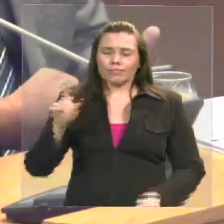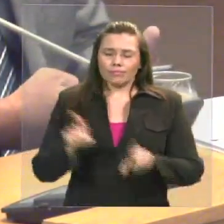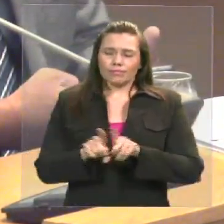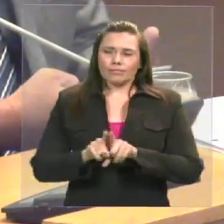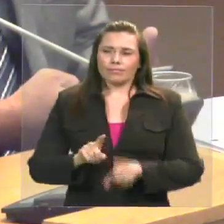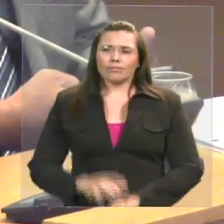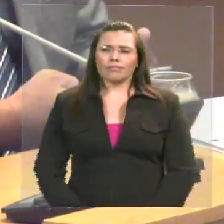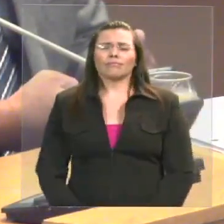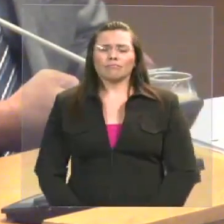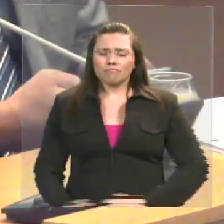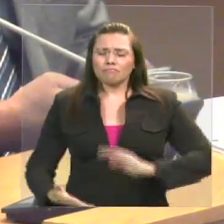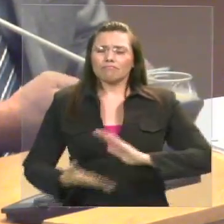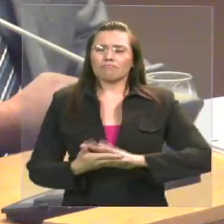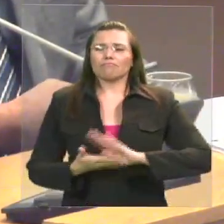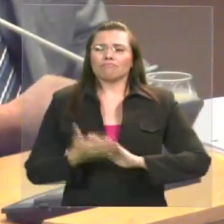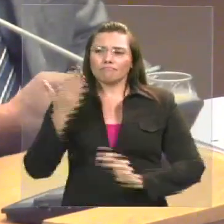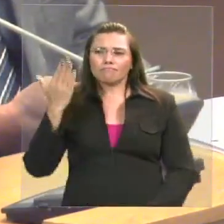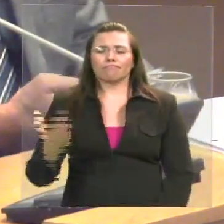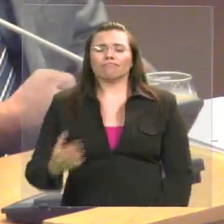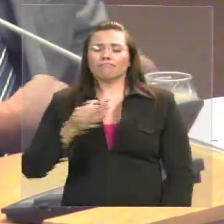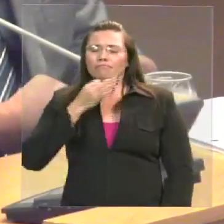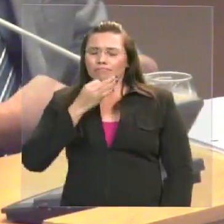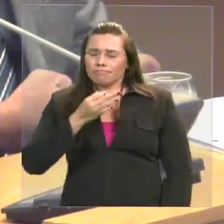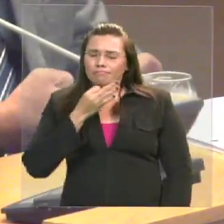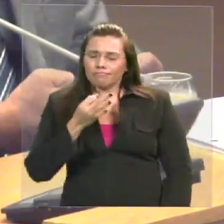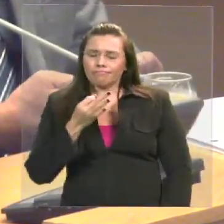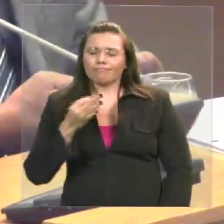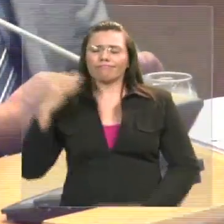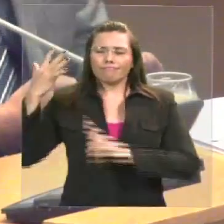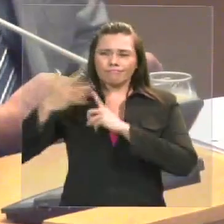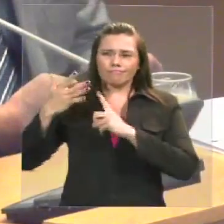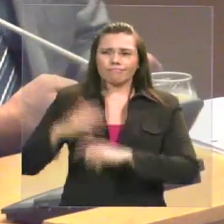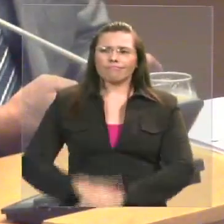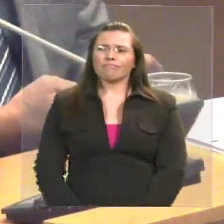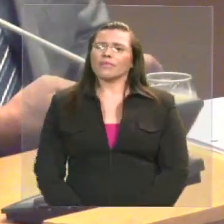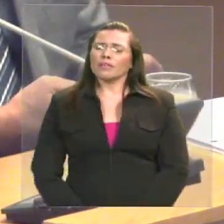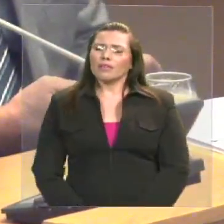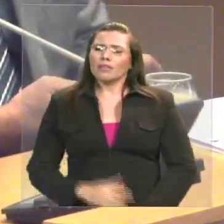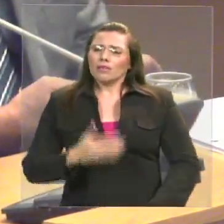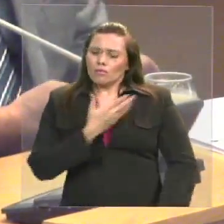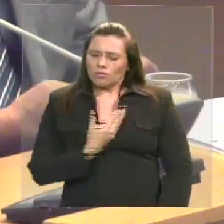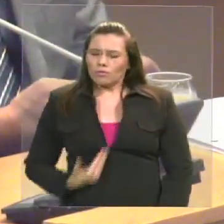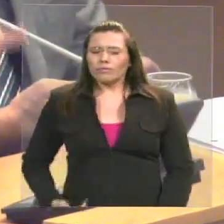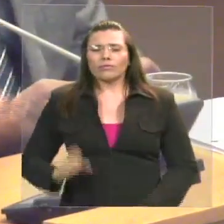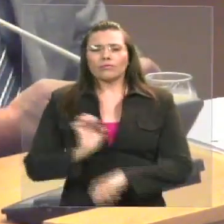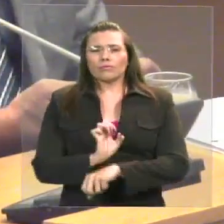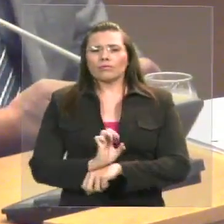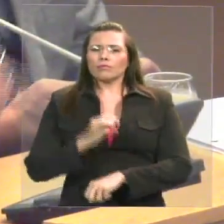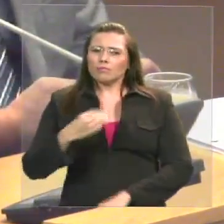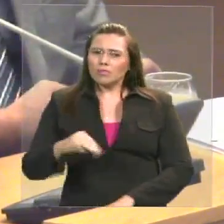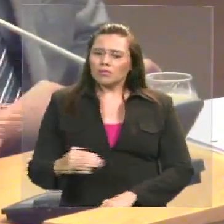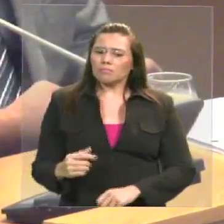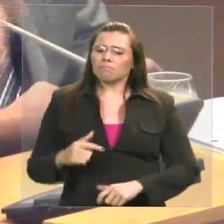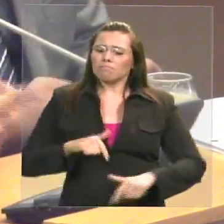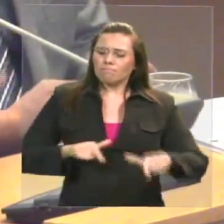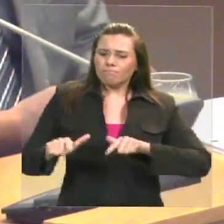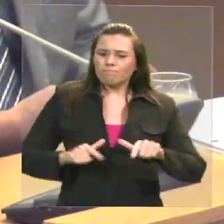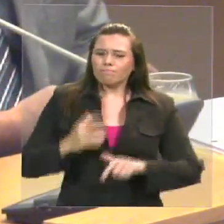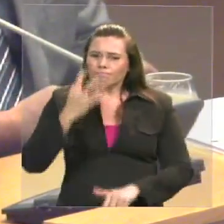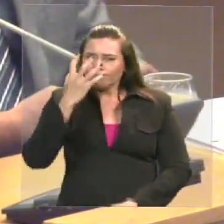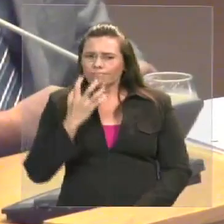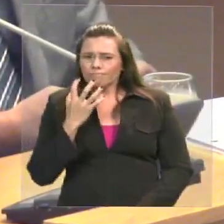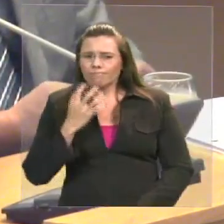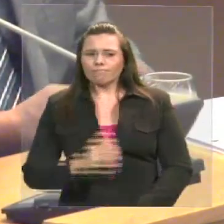reforça este grande trabalho que o governo do Estado tem fazendo para fazer a roda continuar